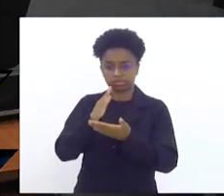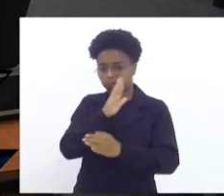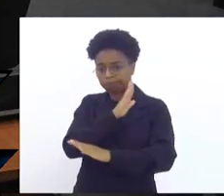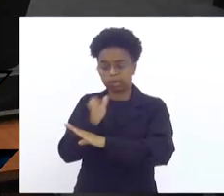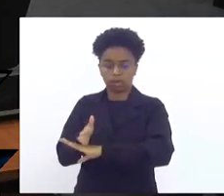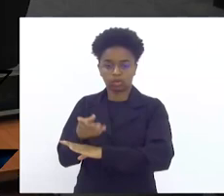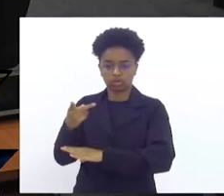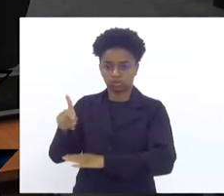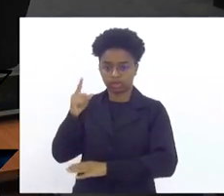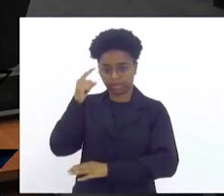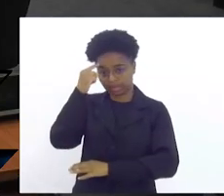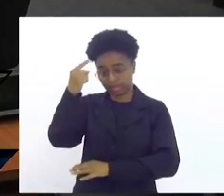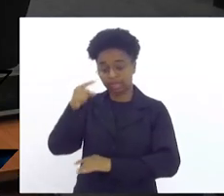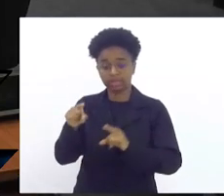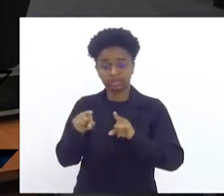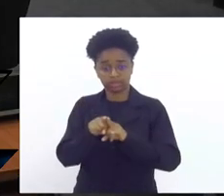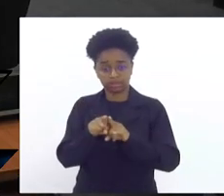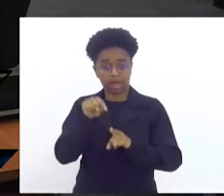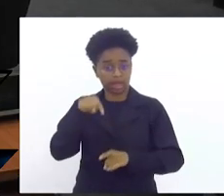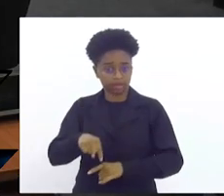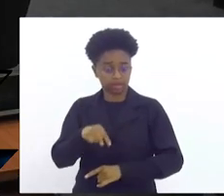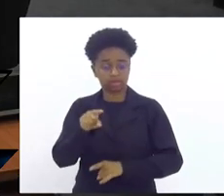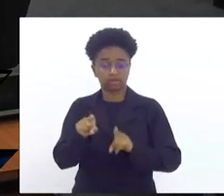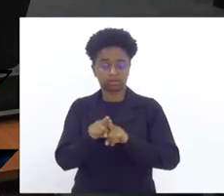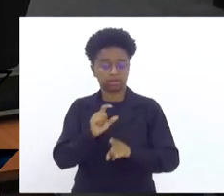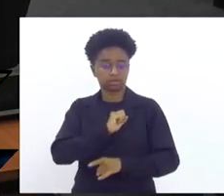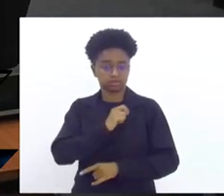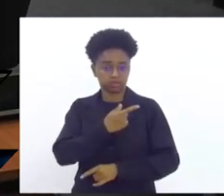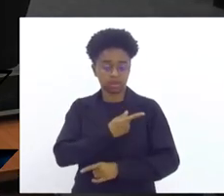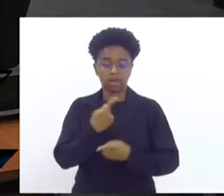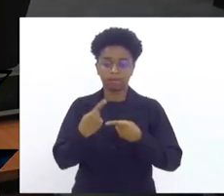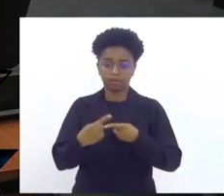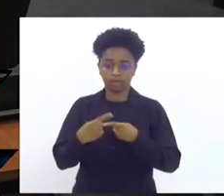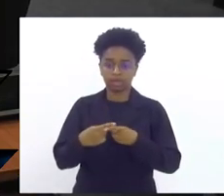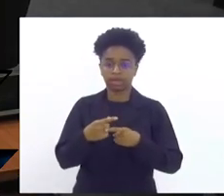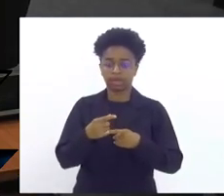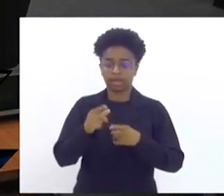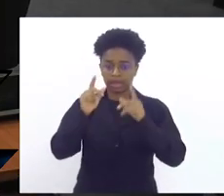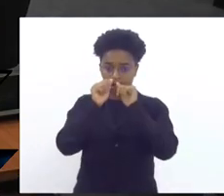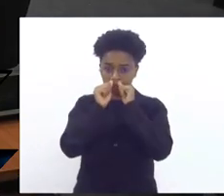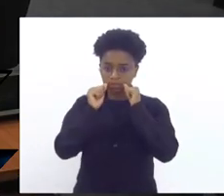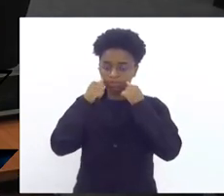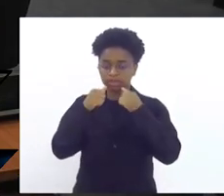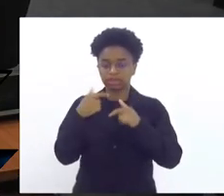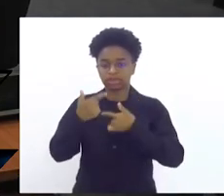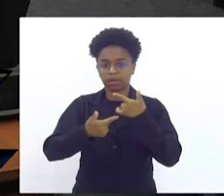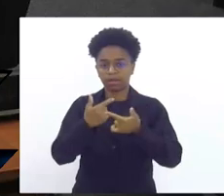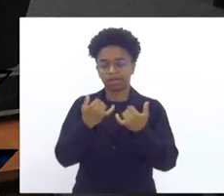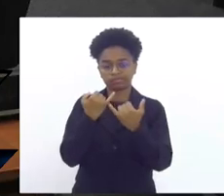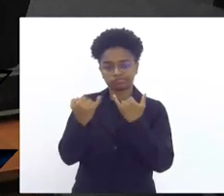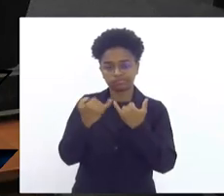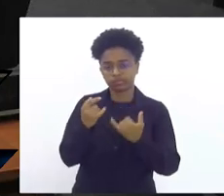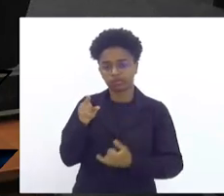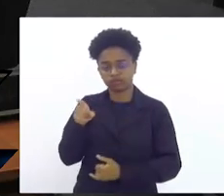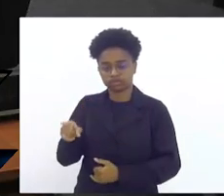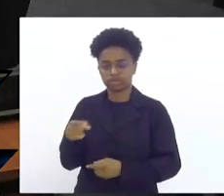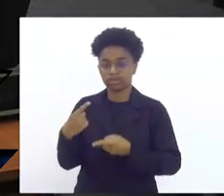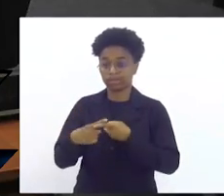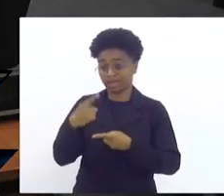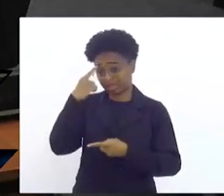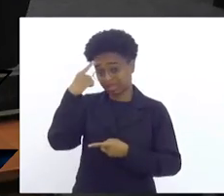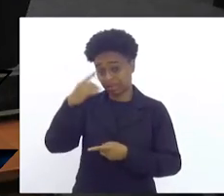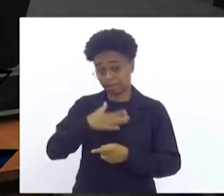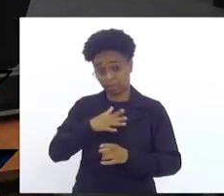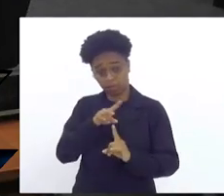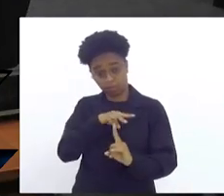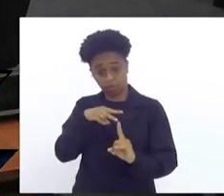Janeiro mas também na cidade de São Gonçalo aonde o governo do Capitão Nelson trabalha com ideias similares à sua né que são ideias que dupla é um ponto